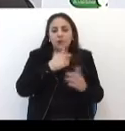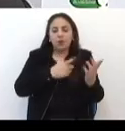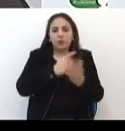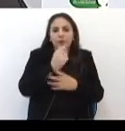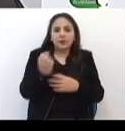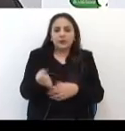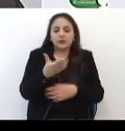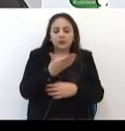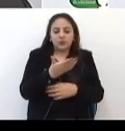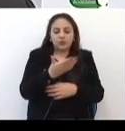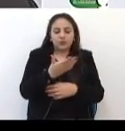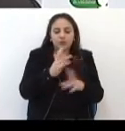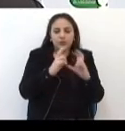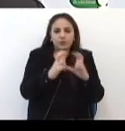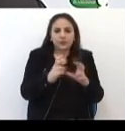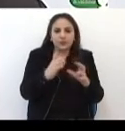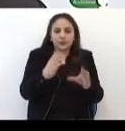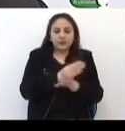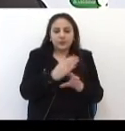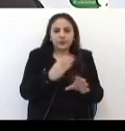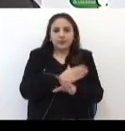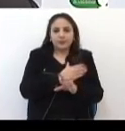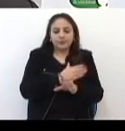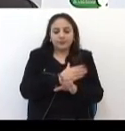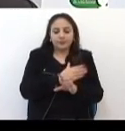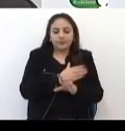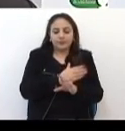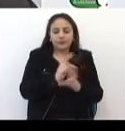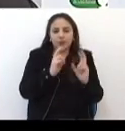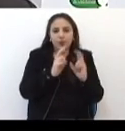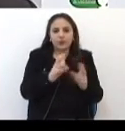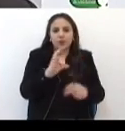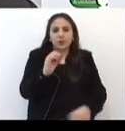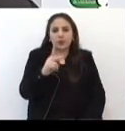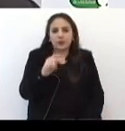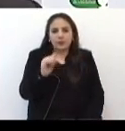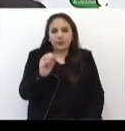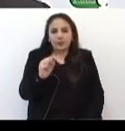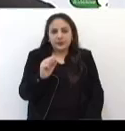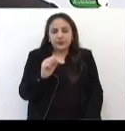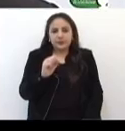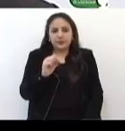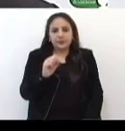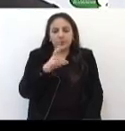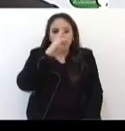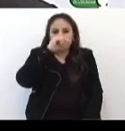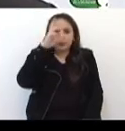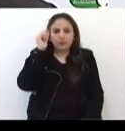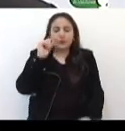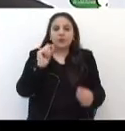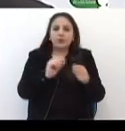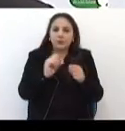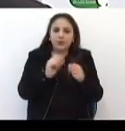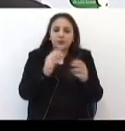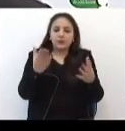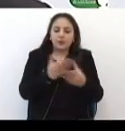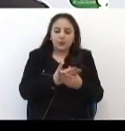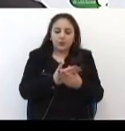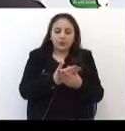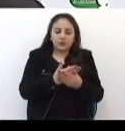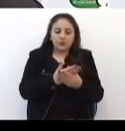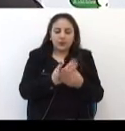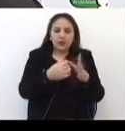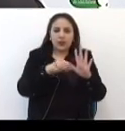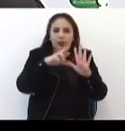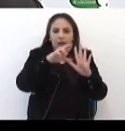compra das novas unidades que vão completar a frota da Codepas e atender melhor a população. O município tem feito os